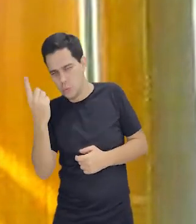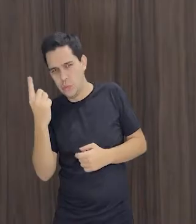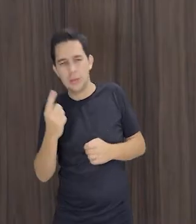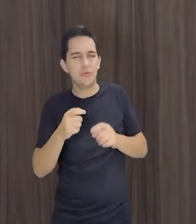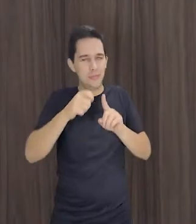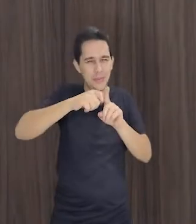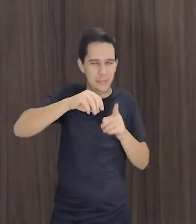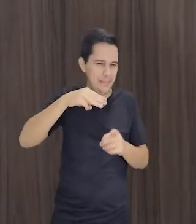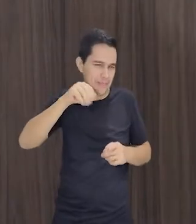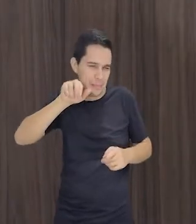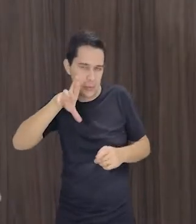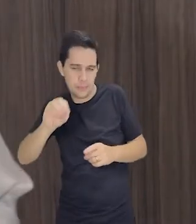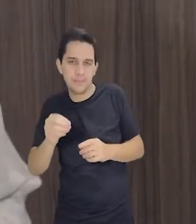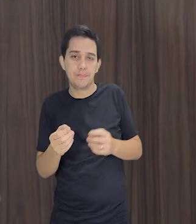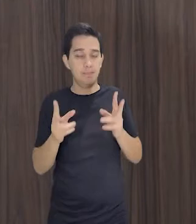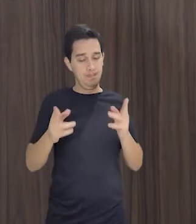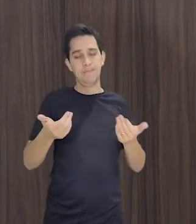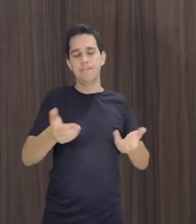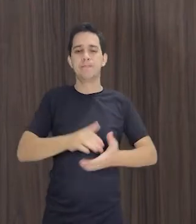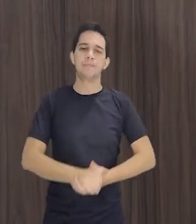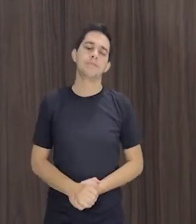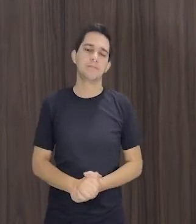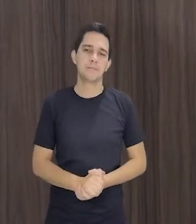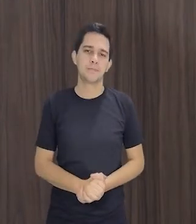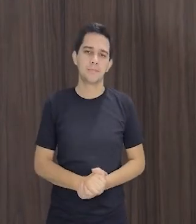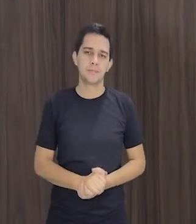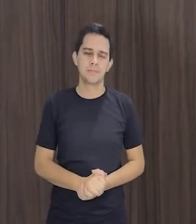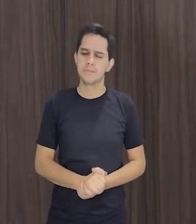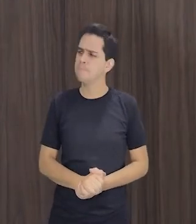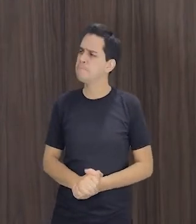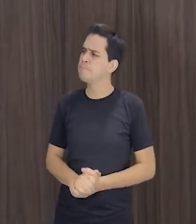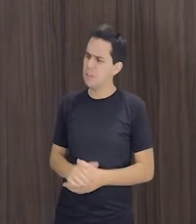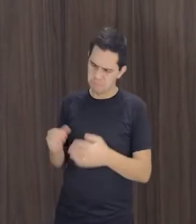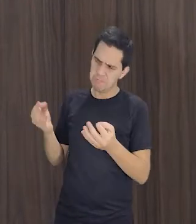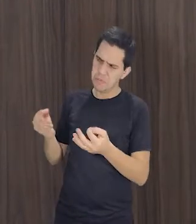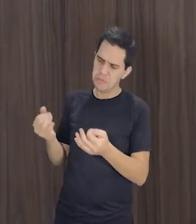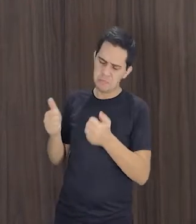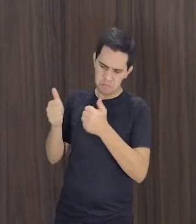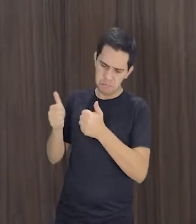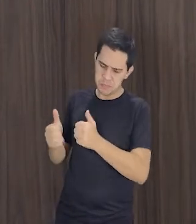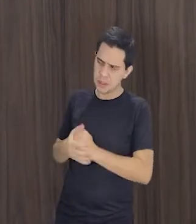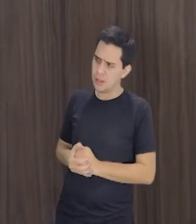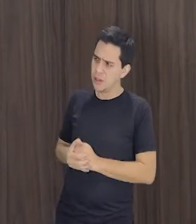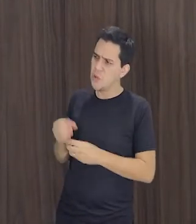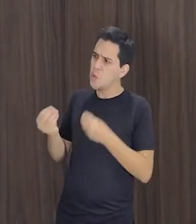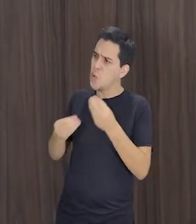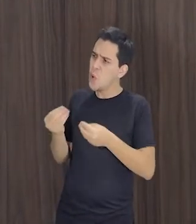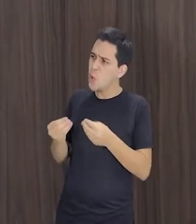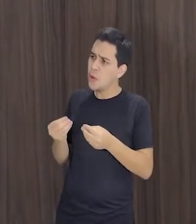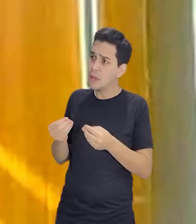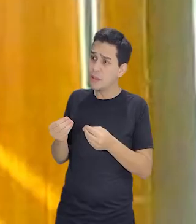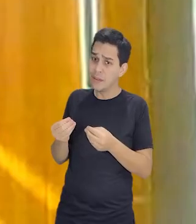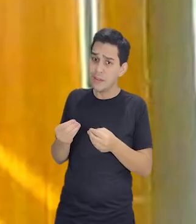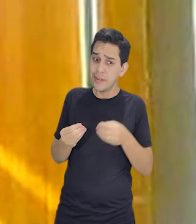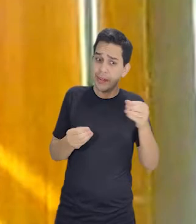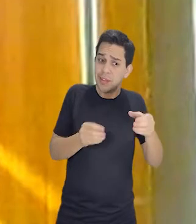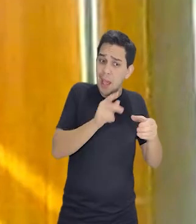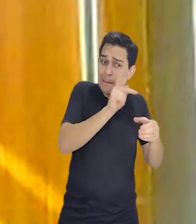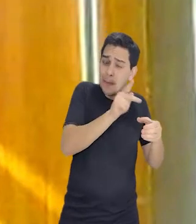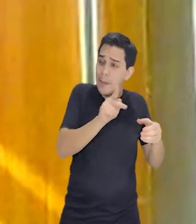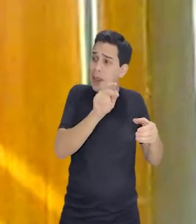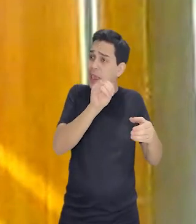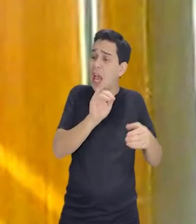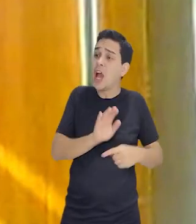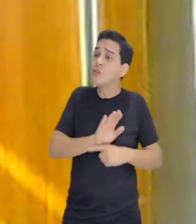SubPPI. Perfeito, doutora. Agora, como a SubPPI do MPRJ auxilia a Procuradoria-Geral de Justiça? Então,